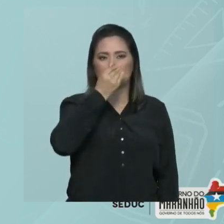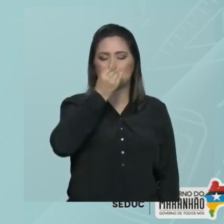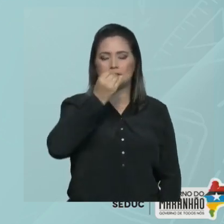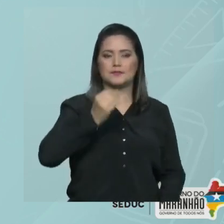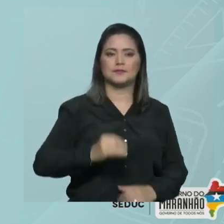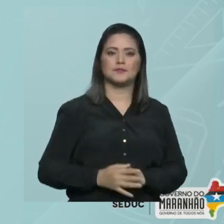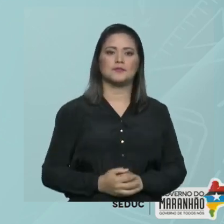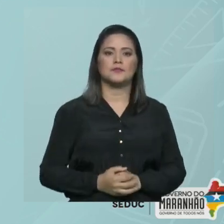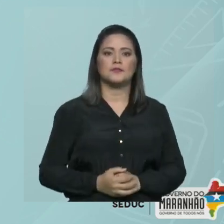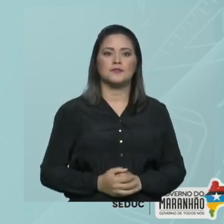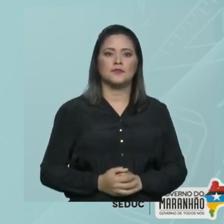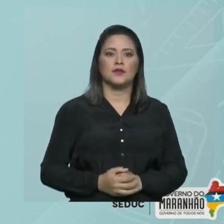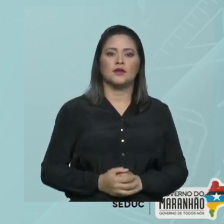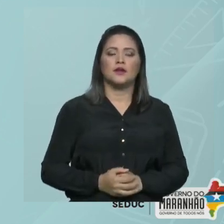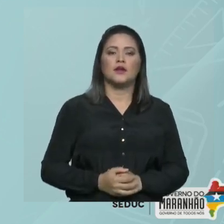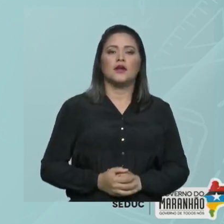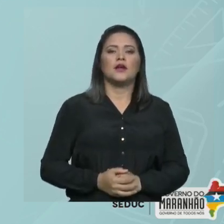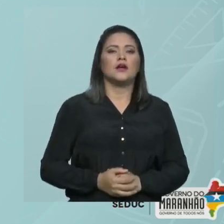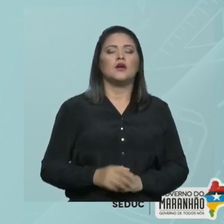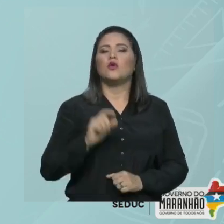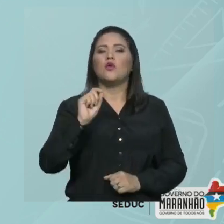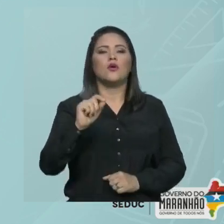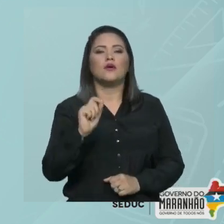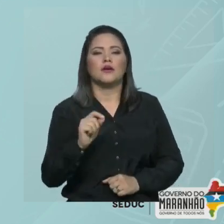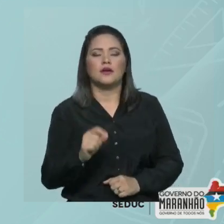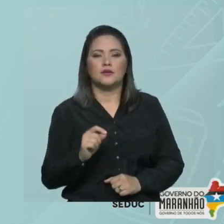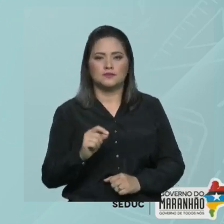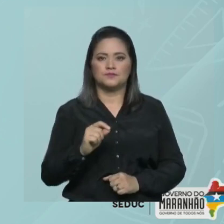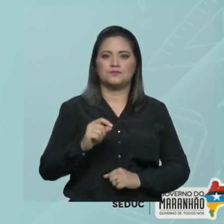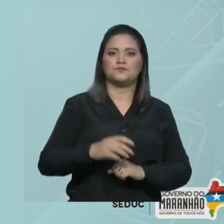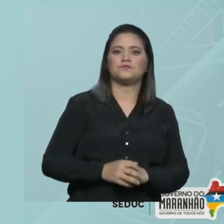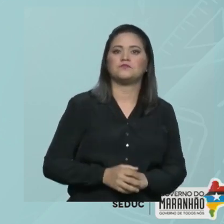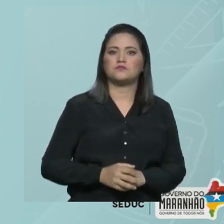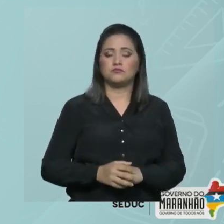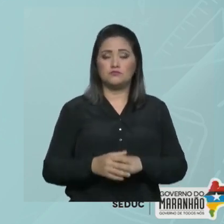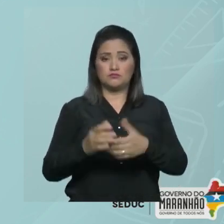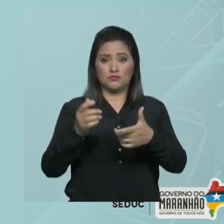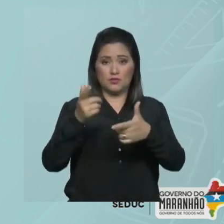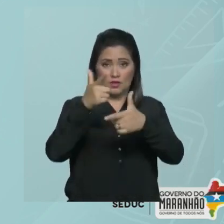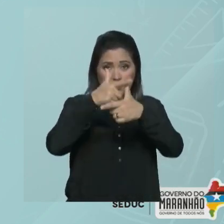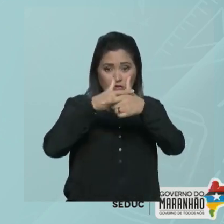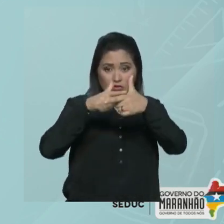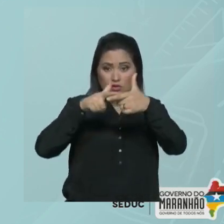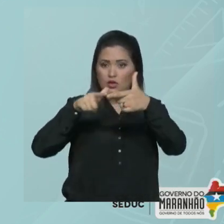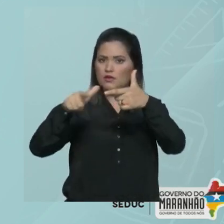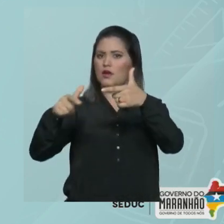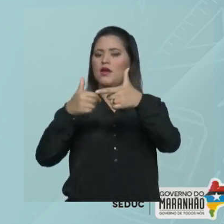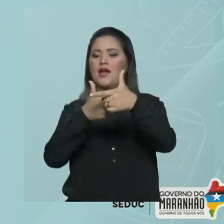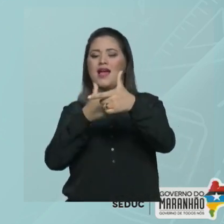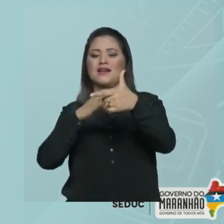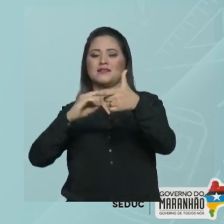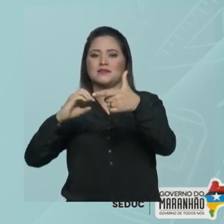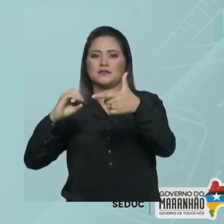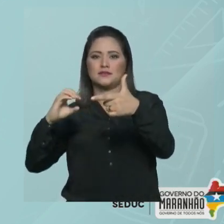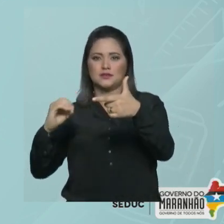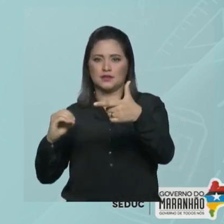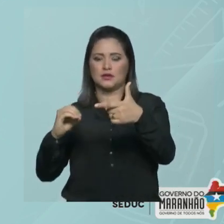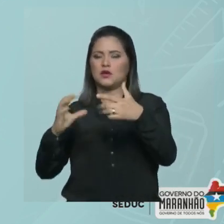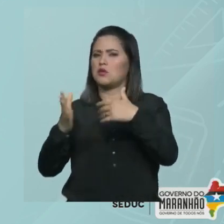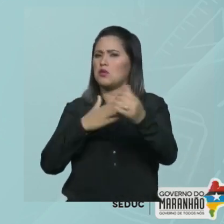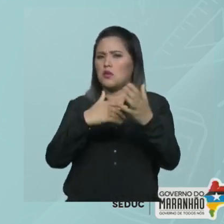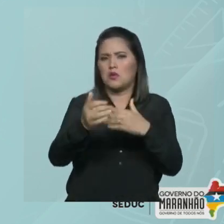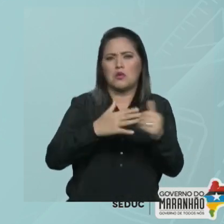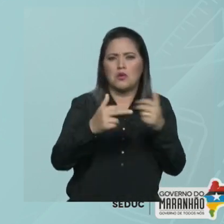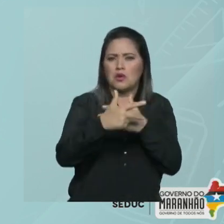assim. Corresponde à parte considerada de um total de 100 partes. Imagina que qualquer coisa